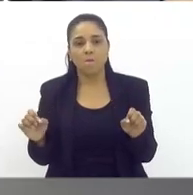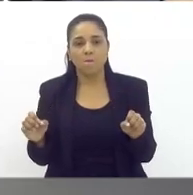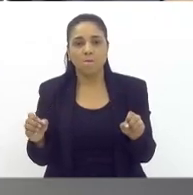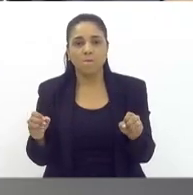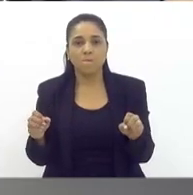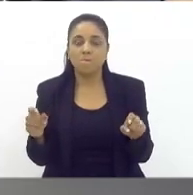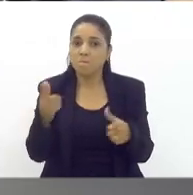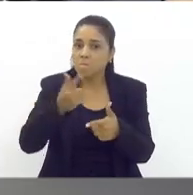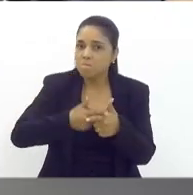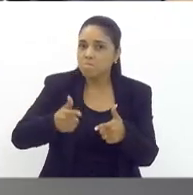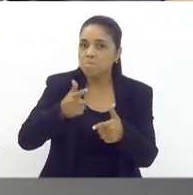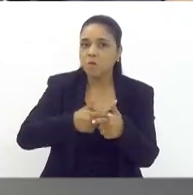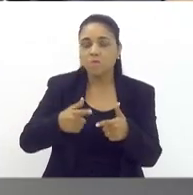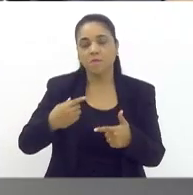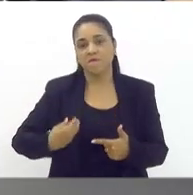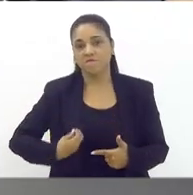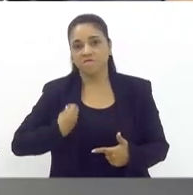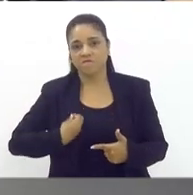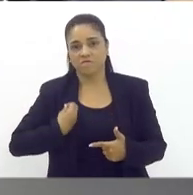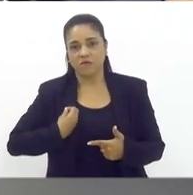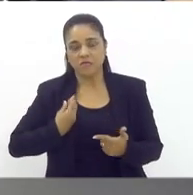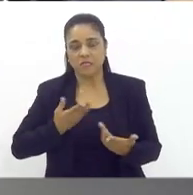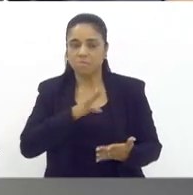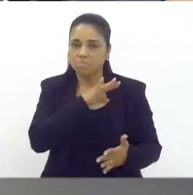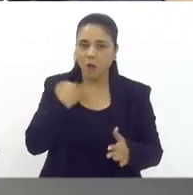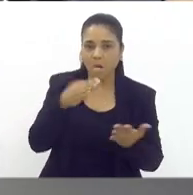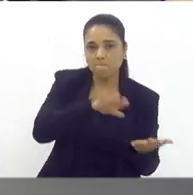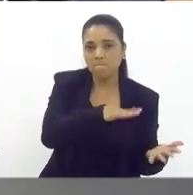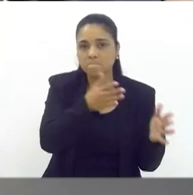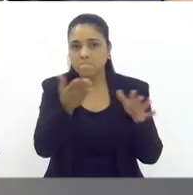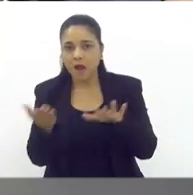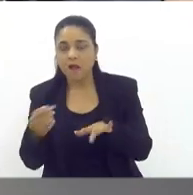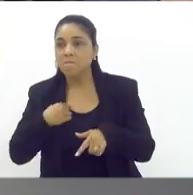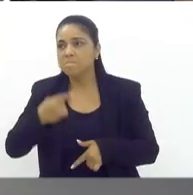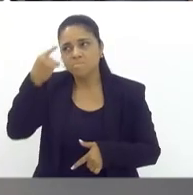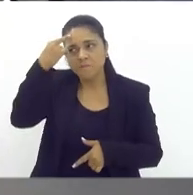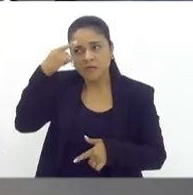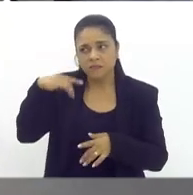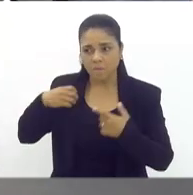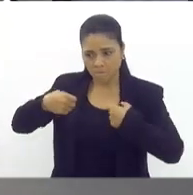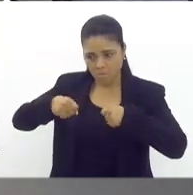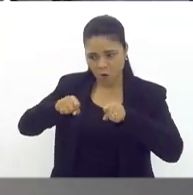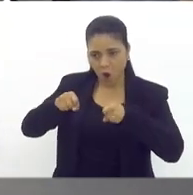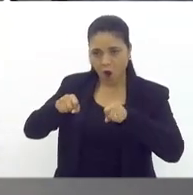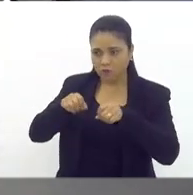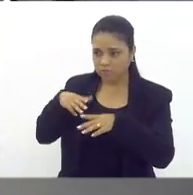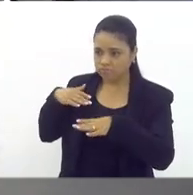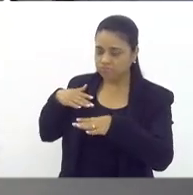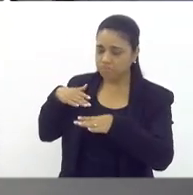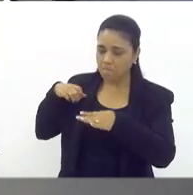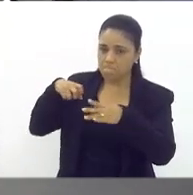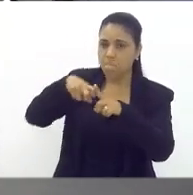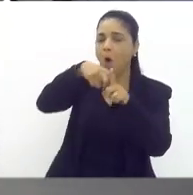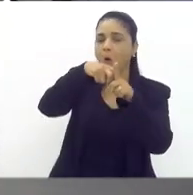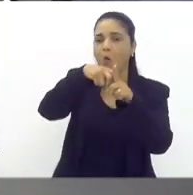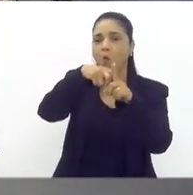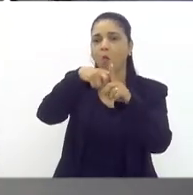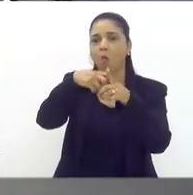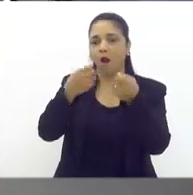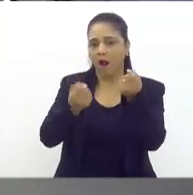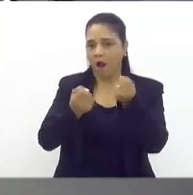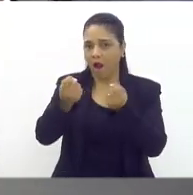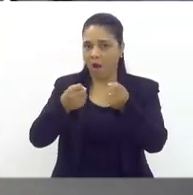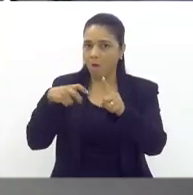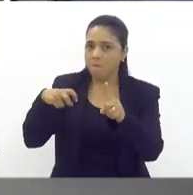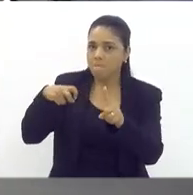um problema de tirar uma vida de uma pessoa né uma pessoa uma moto voar de cima de uma e bateu no carro bateu no no pedestre tá